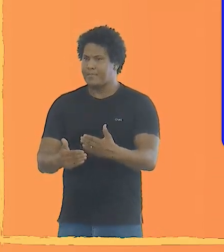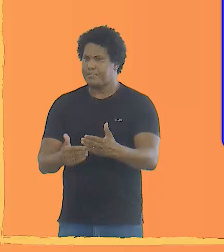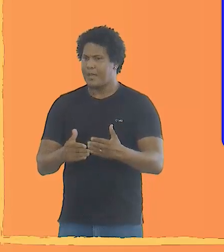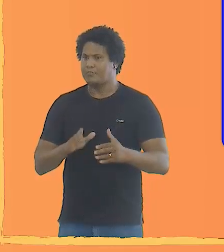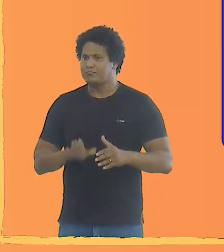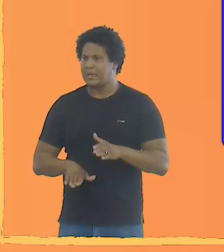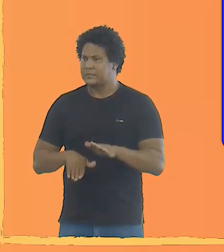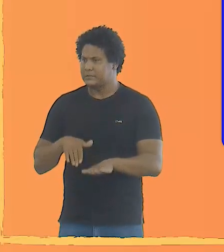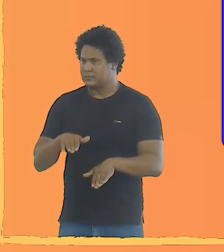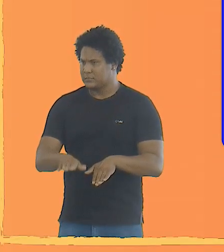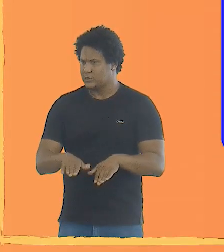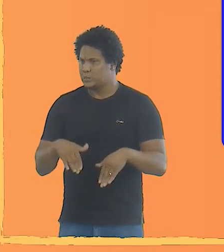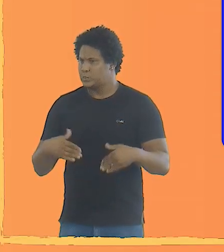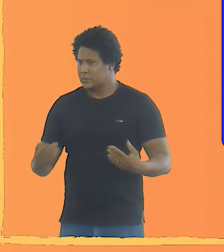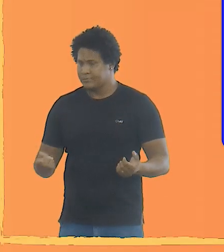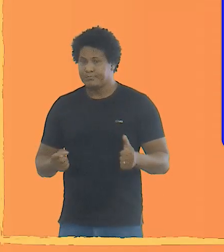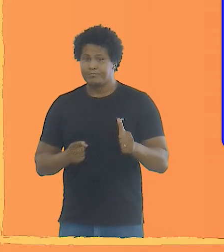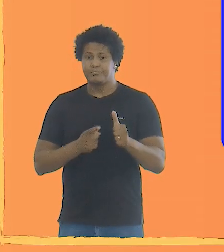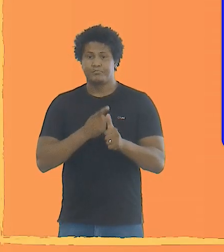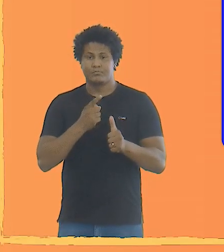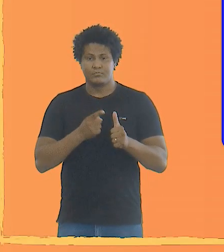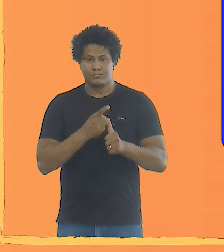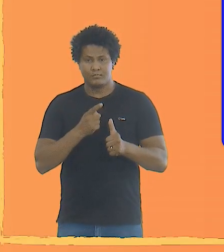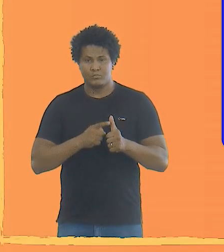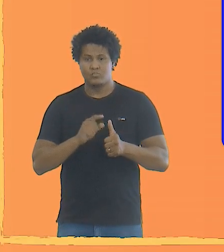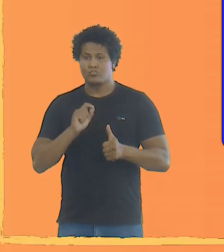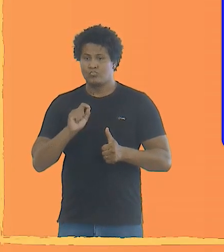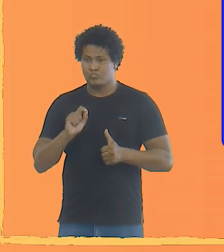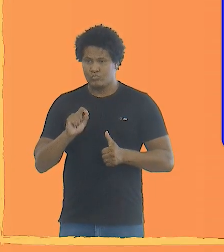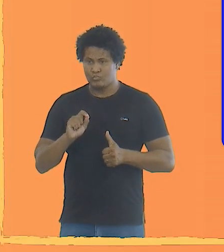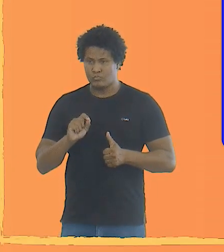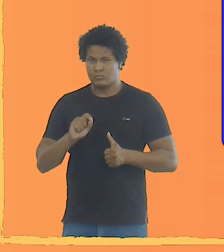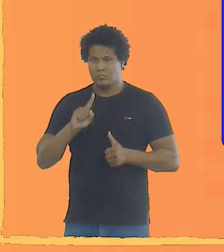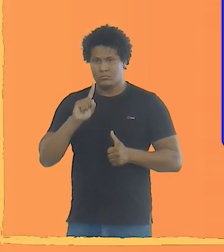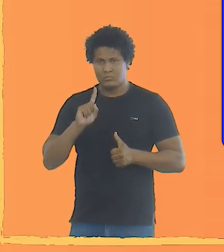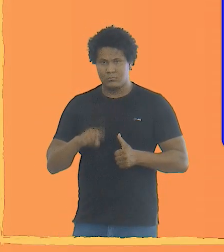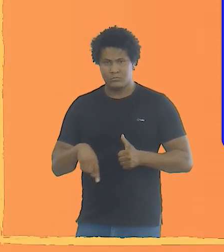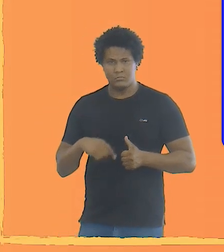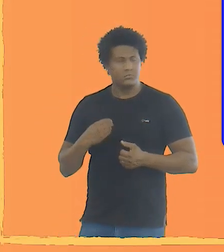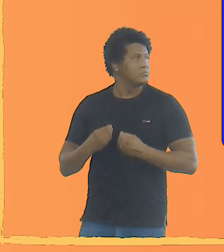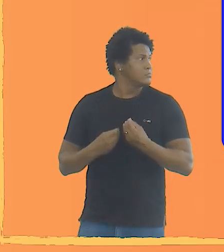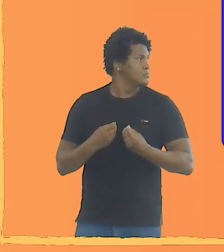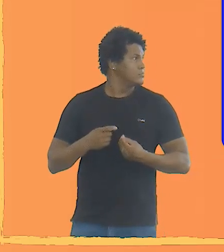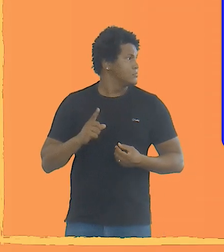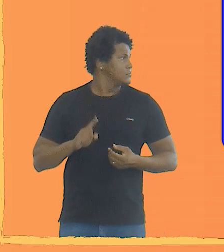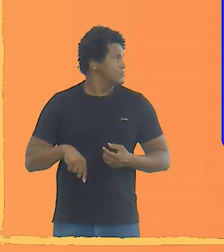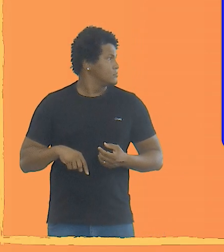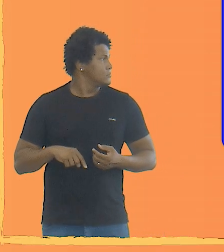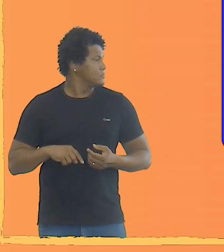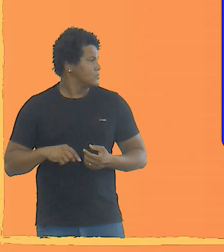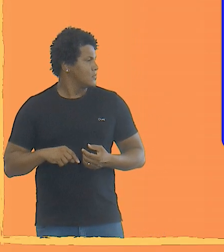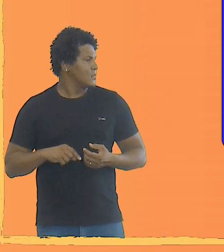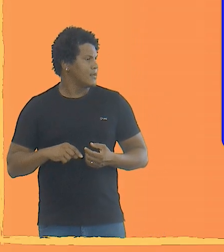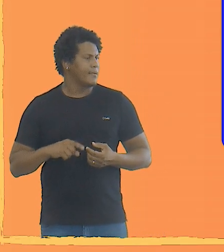coisa é o seguinte: você vai dividir o problema em etapas sucessivas e independentes. Alexandre, como assim? Sabe